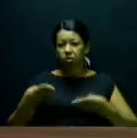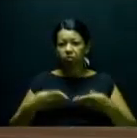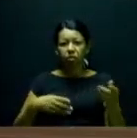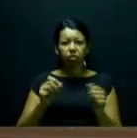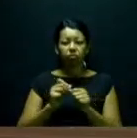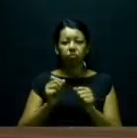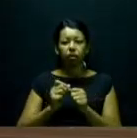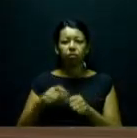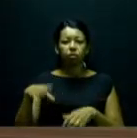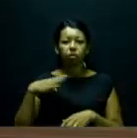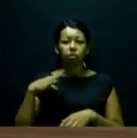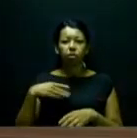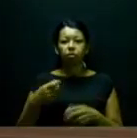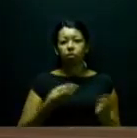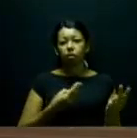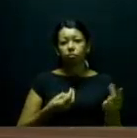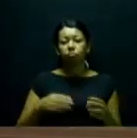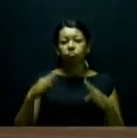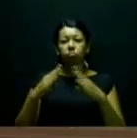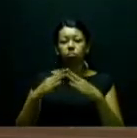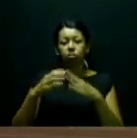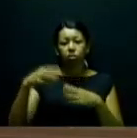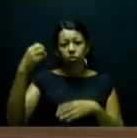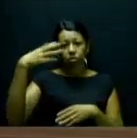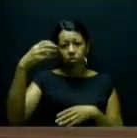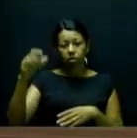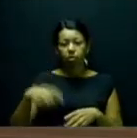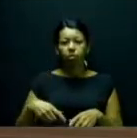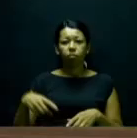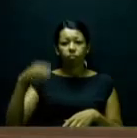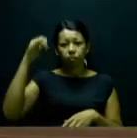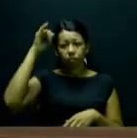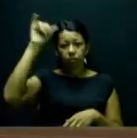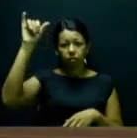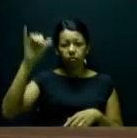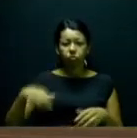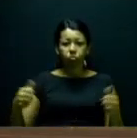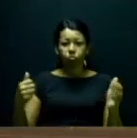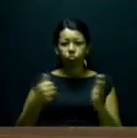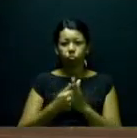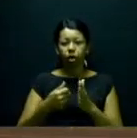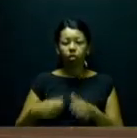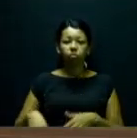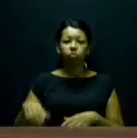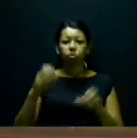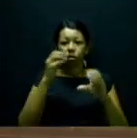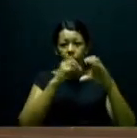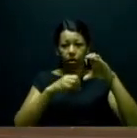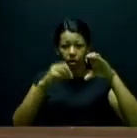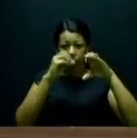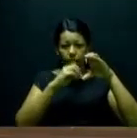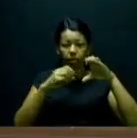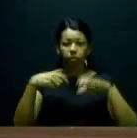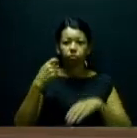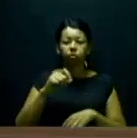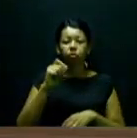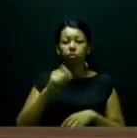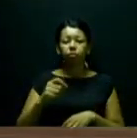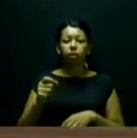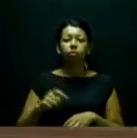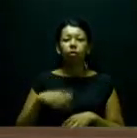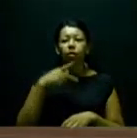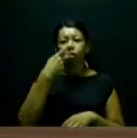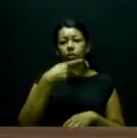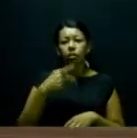como abrigo, sinalização, educação, prevenção de acidentes, quantidade de câmeras de monitoramento. Conclui ainda que os